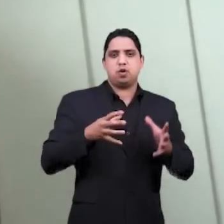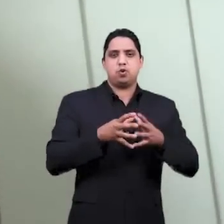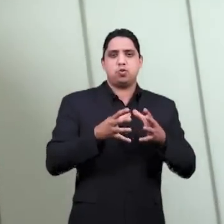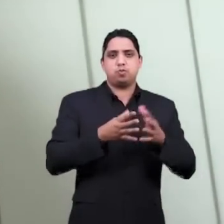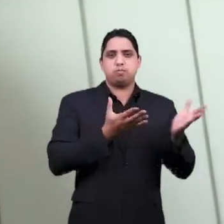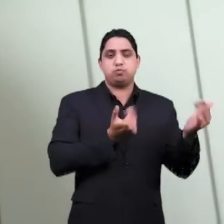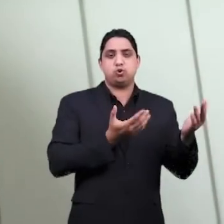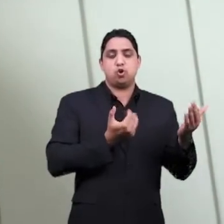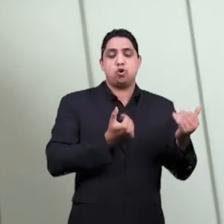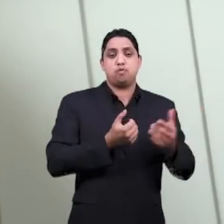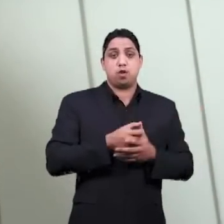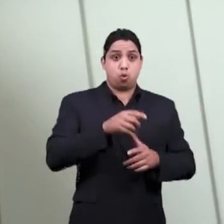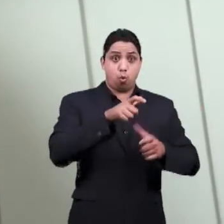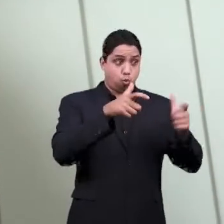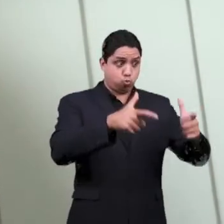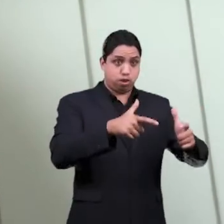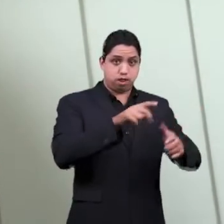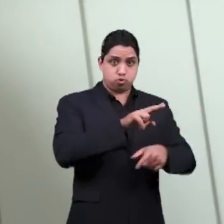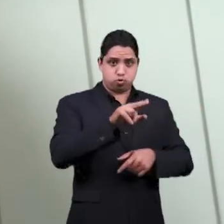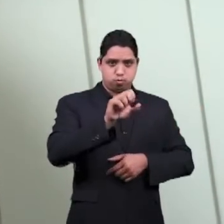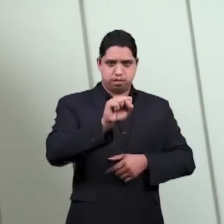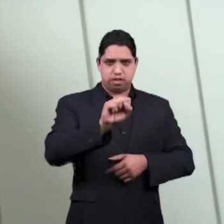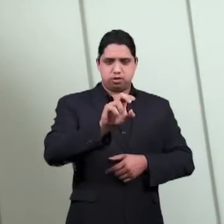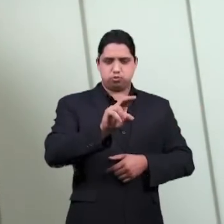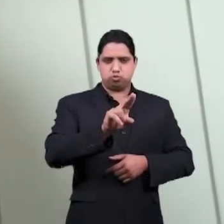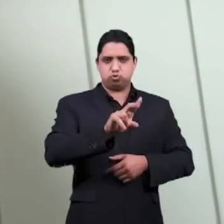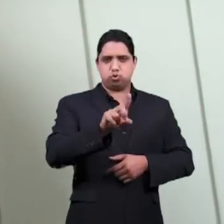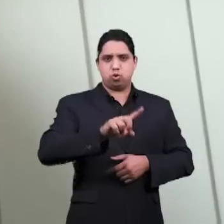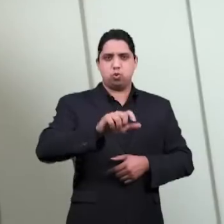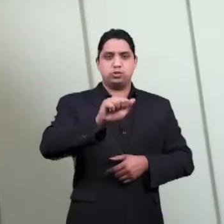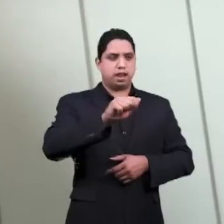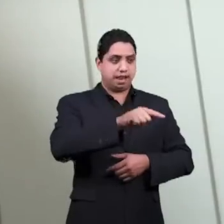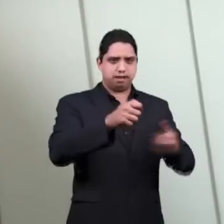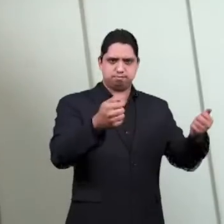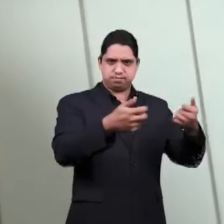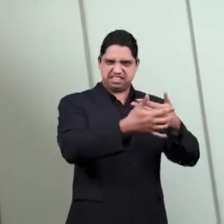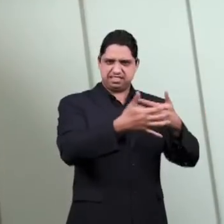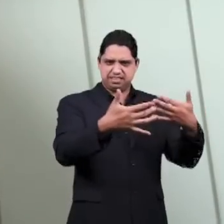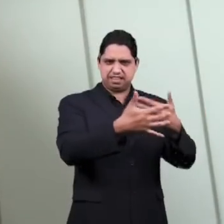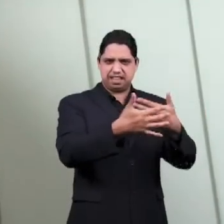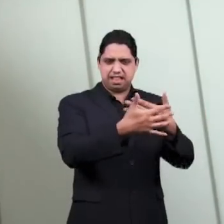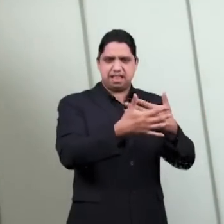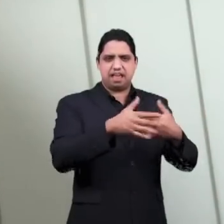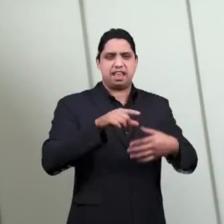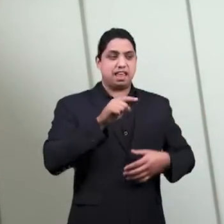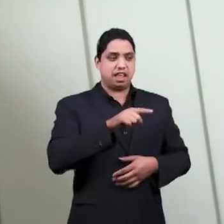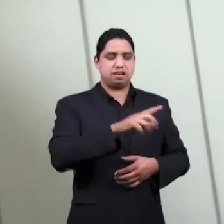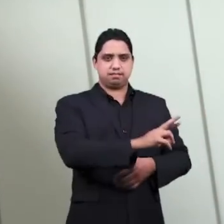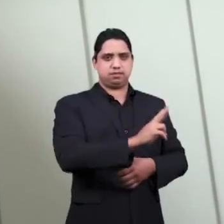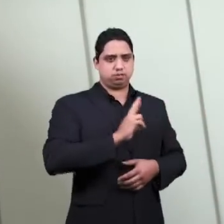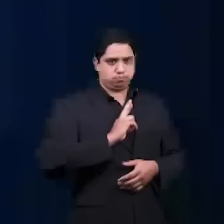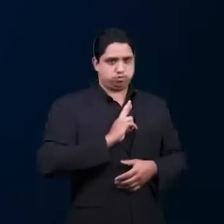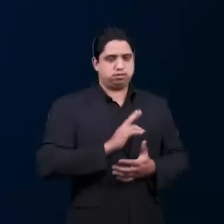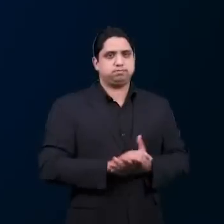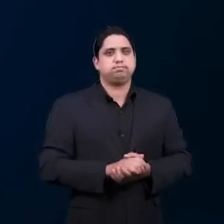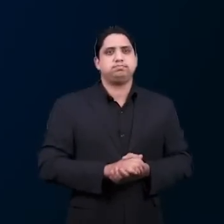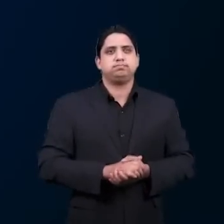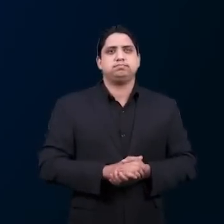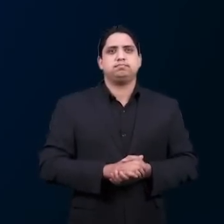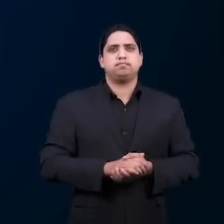de Souza. Souza é uma cidade lá na Paraíba, e ela vai também responder essa primeira pergunta.